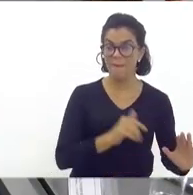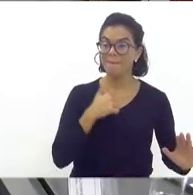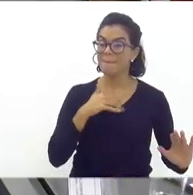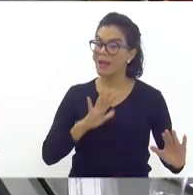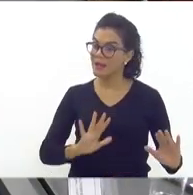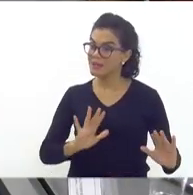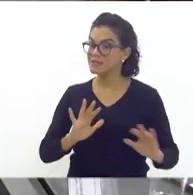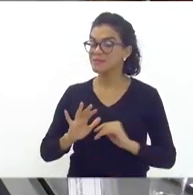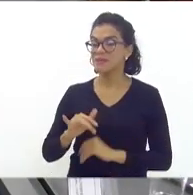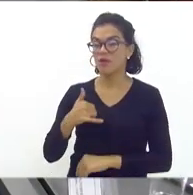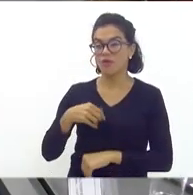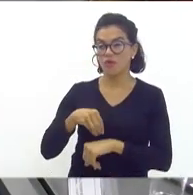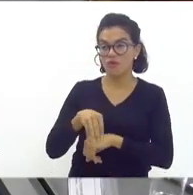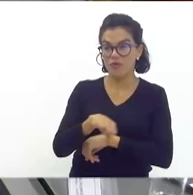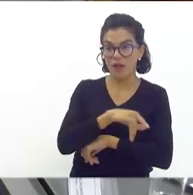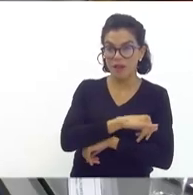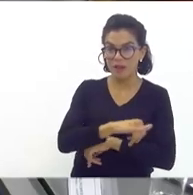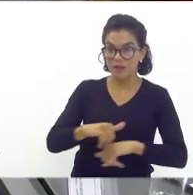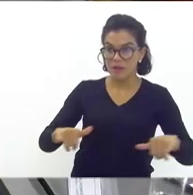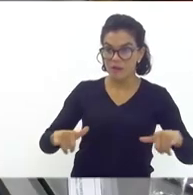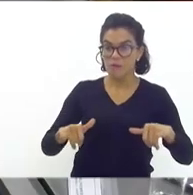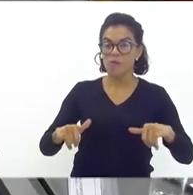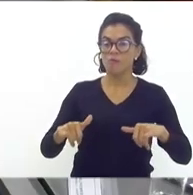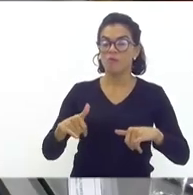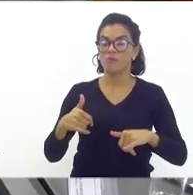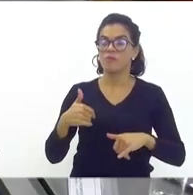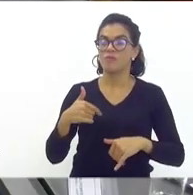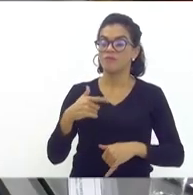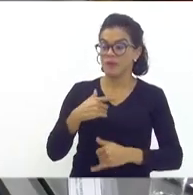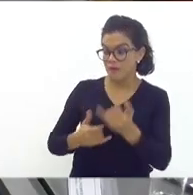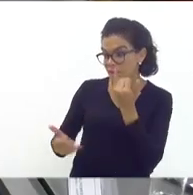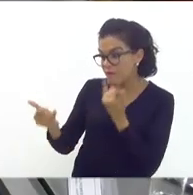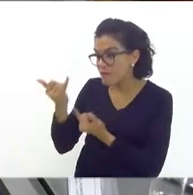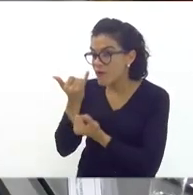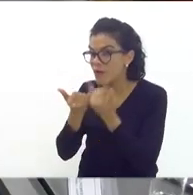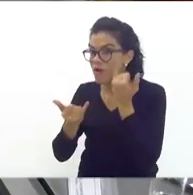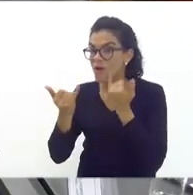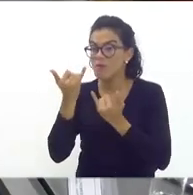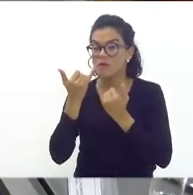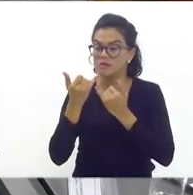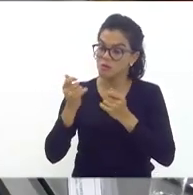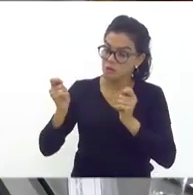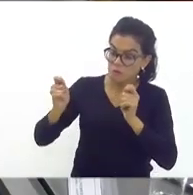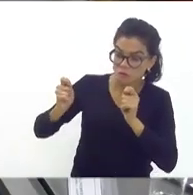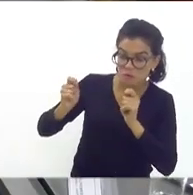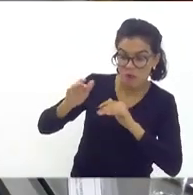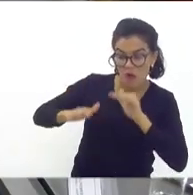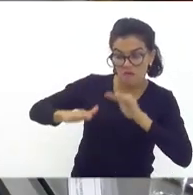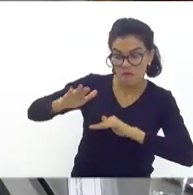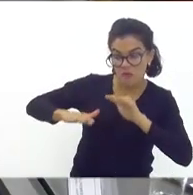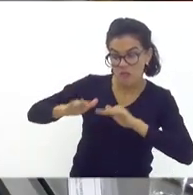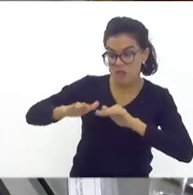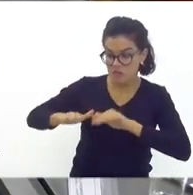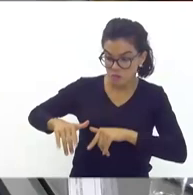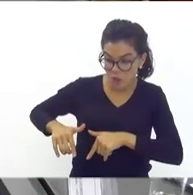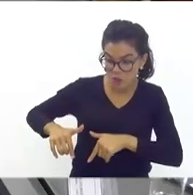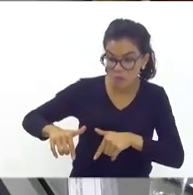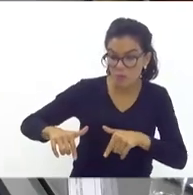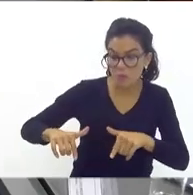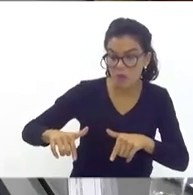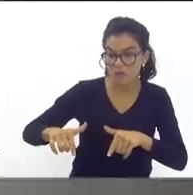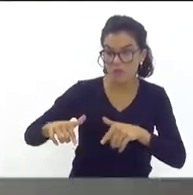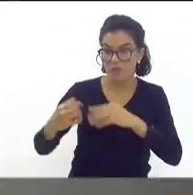Como eu havia dito chegando essas informações de um possível atuação da